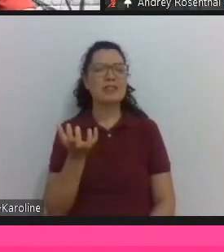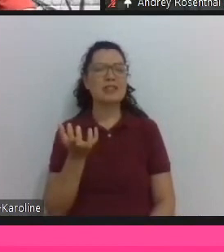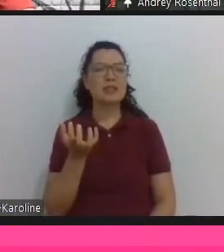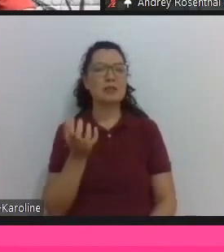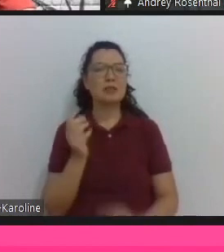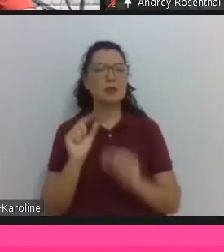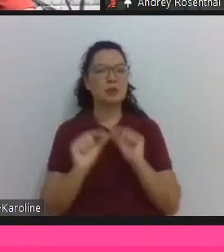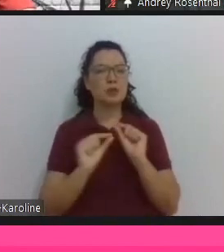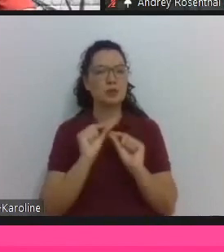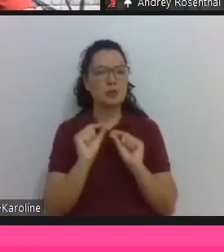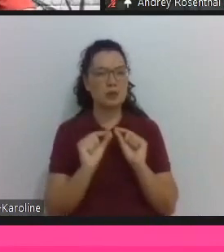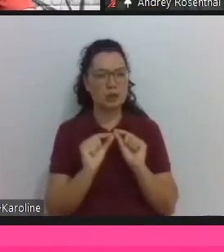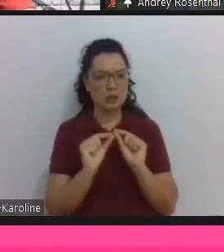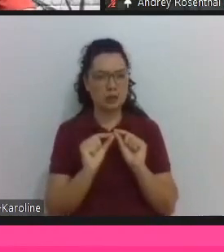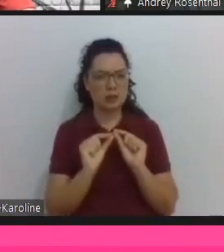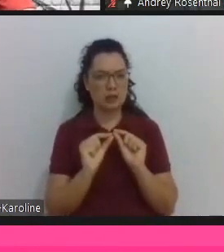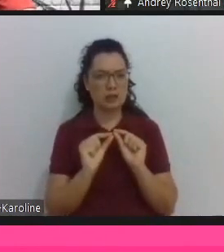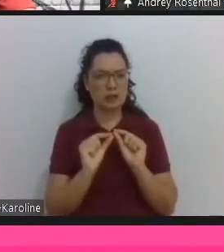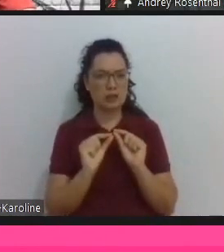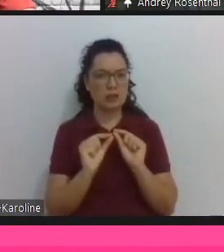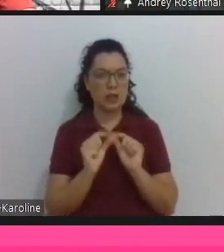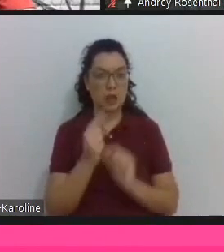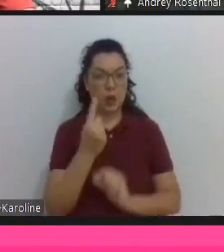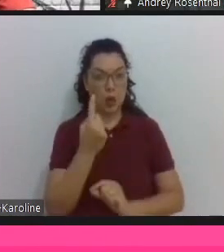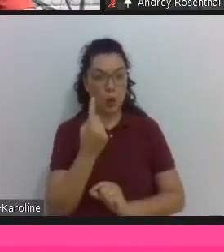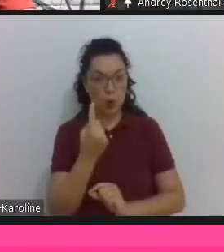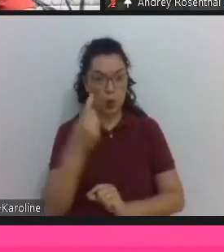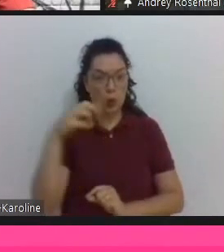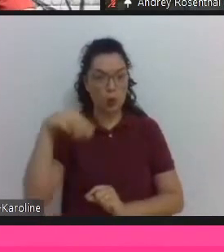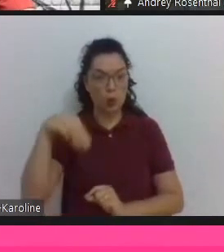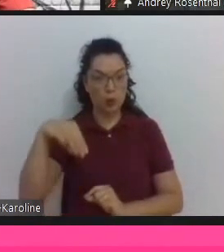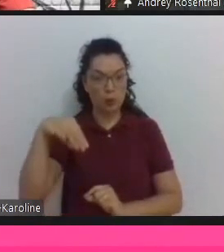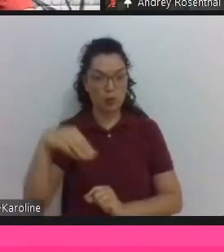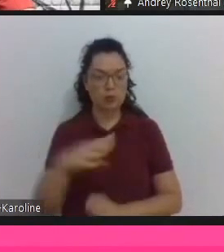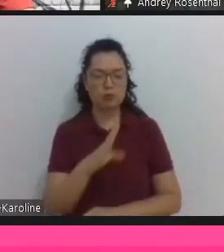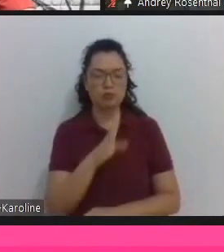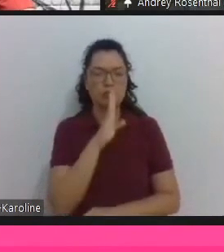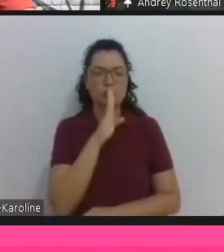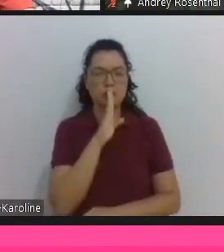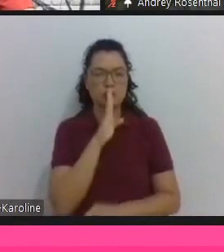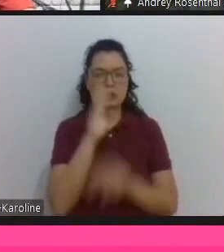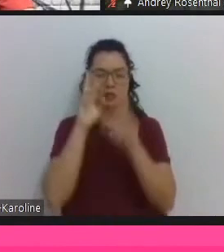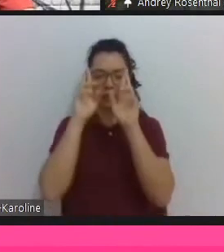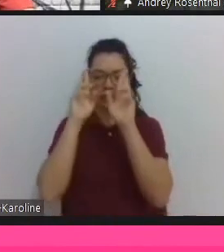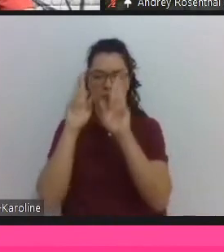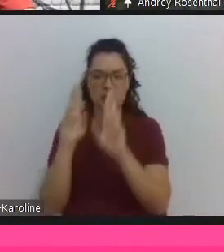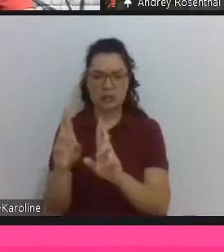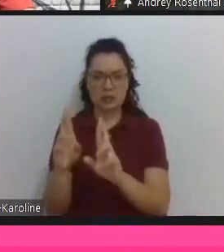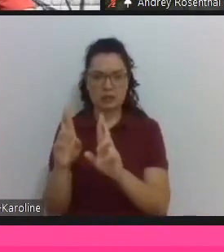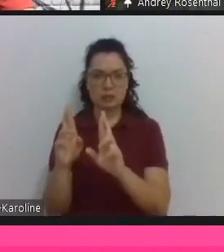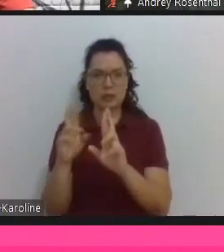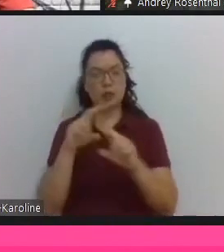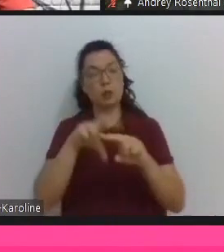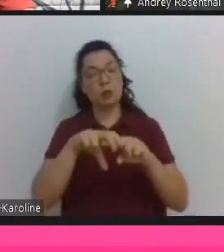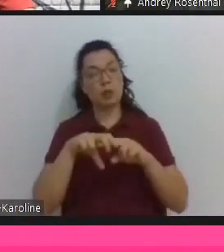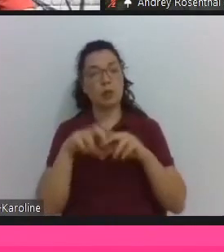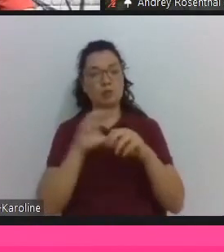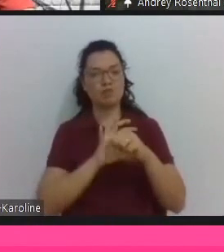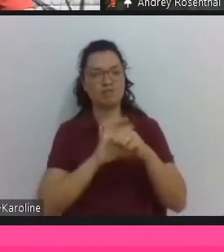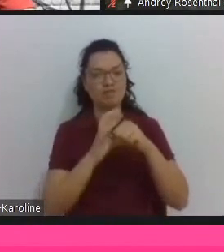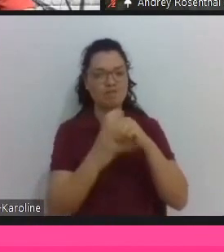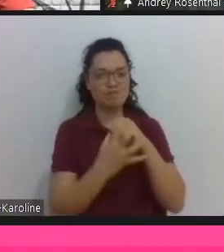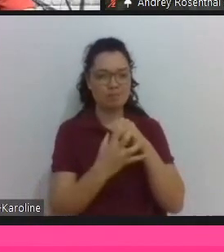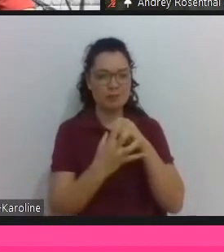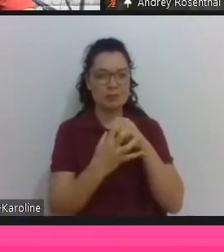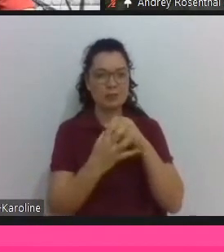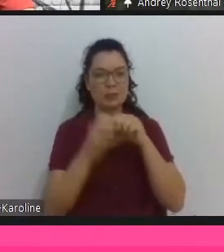conosco um minuto de silêncio em homenagem e respeito às vítimas da pandemia de Covid, que nessa